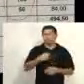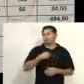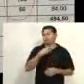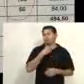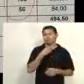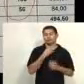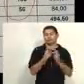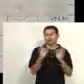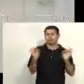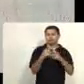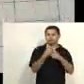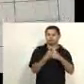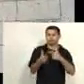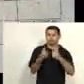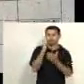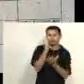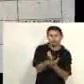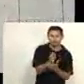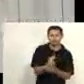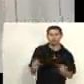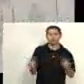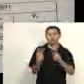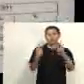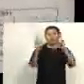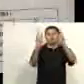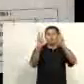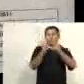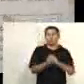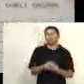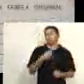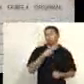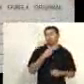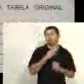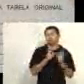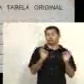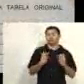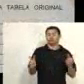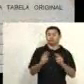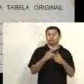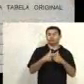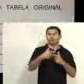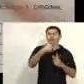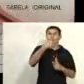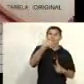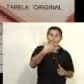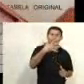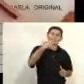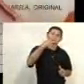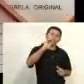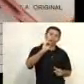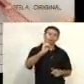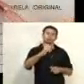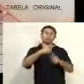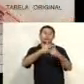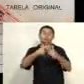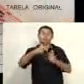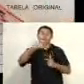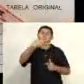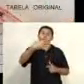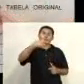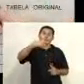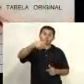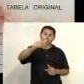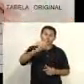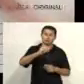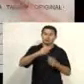posso simplesmente dividir diretamente o valor. Eu não posso simplesmente dividir o valor de 440 por 470, que